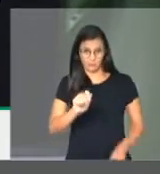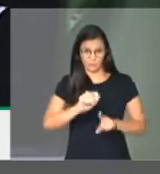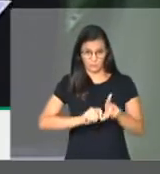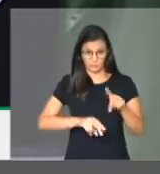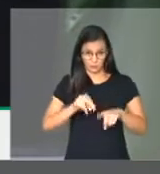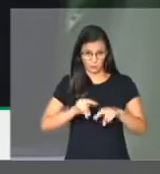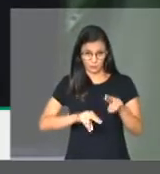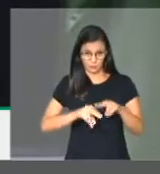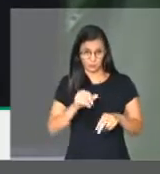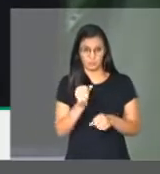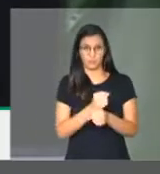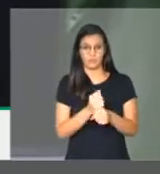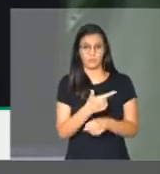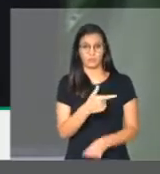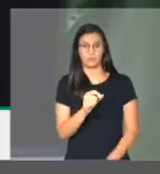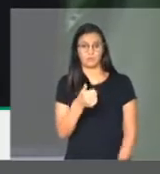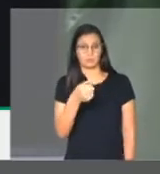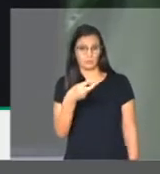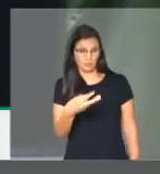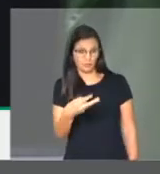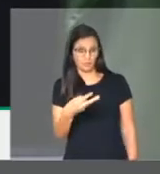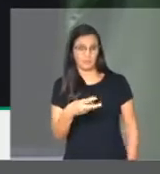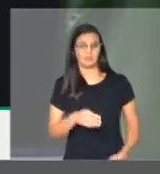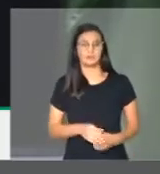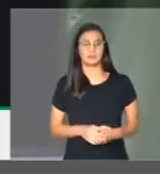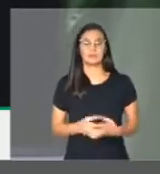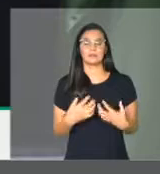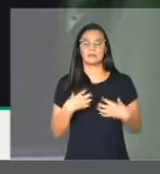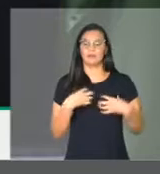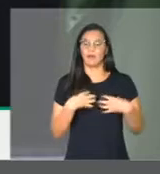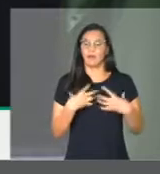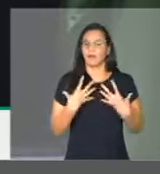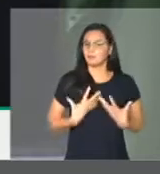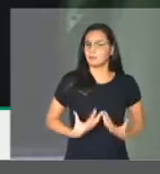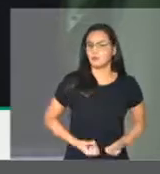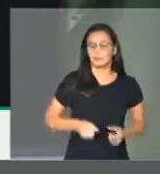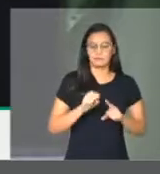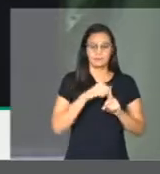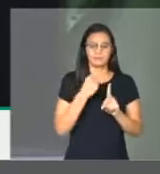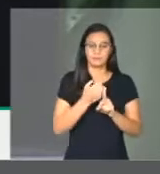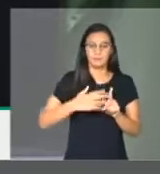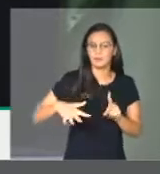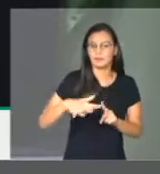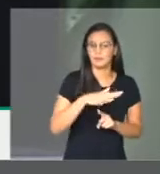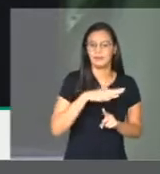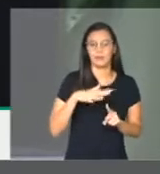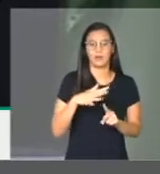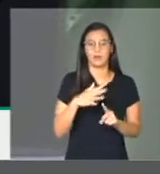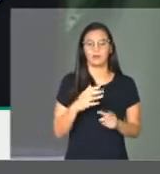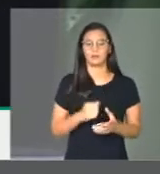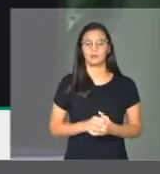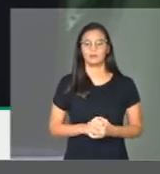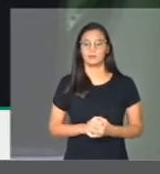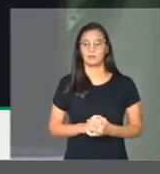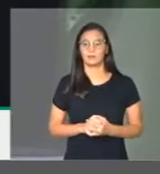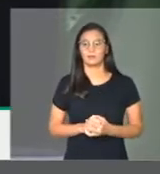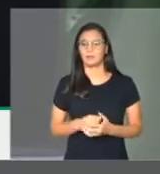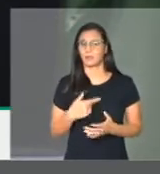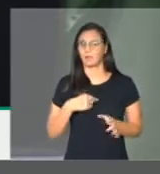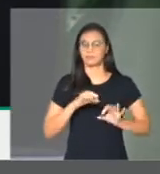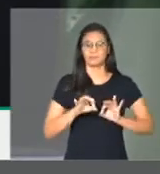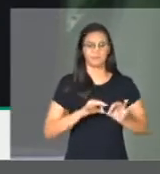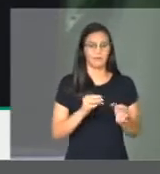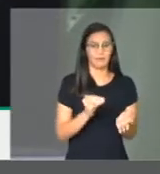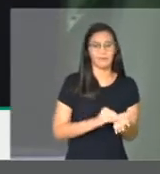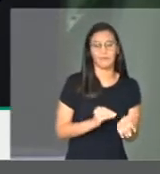eram perceptíveis sistemas de cansaço da sociedade que ainda de maneira bruta,